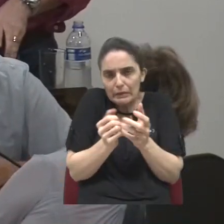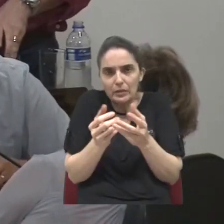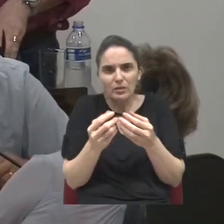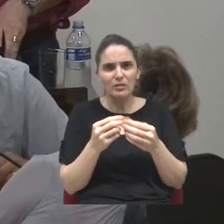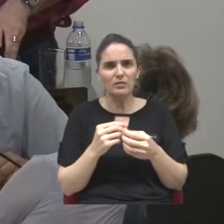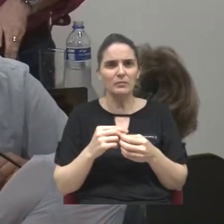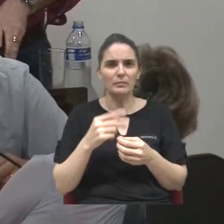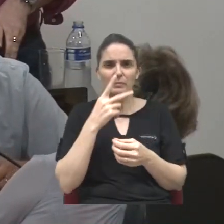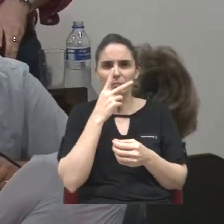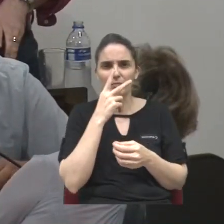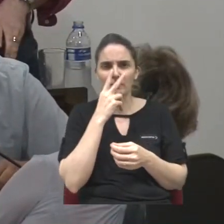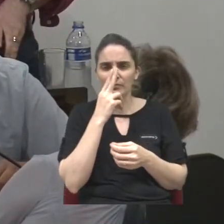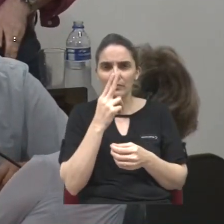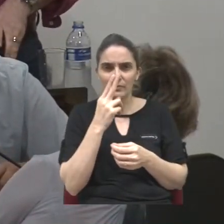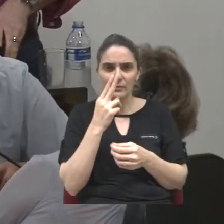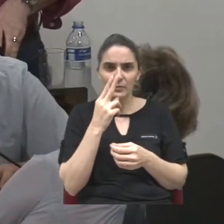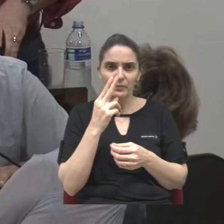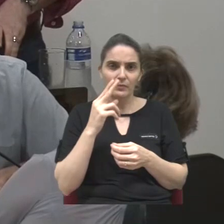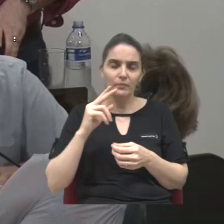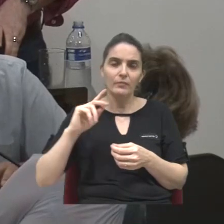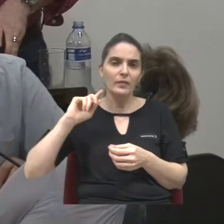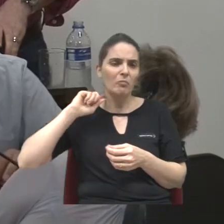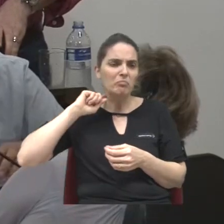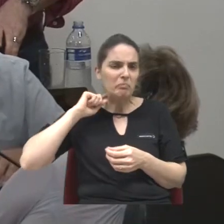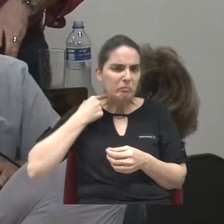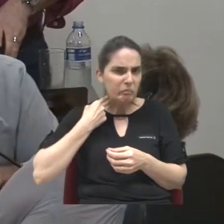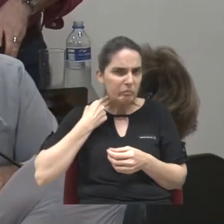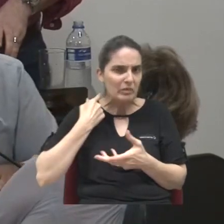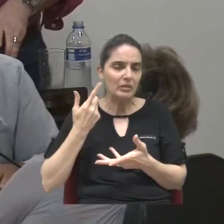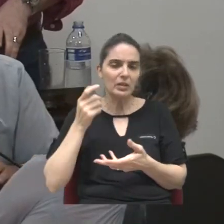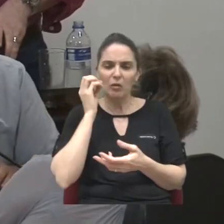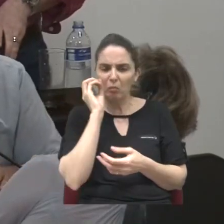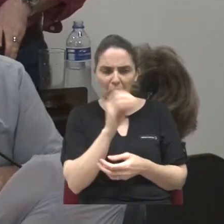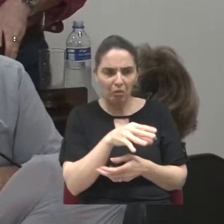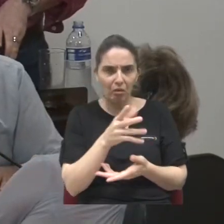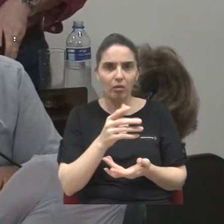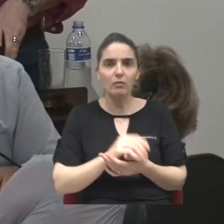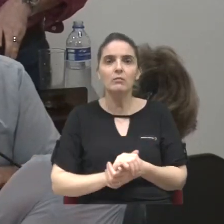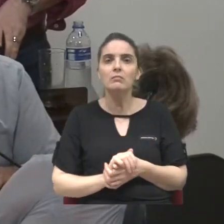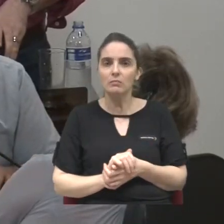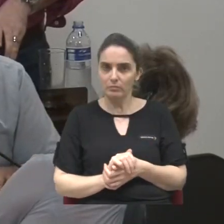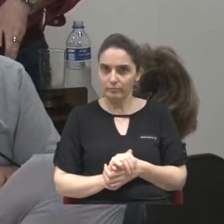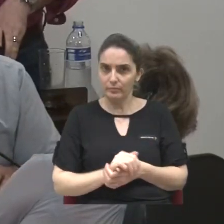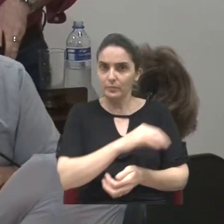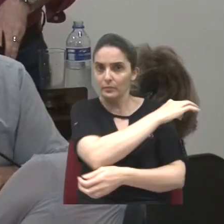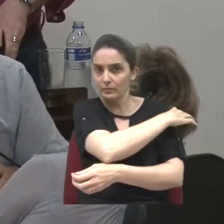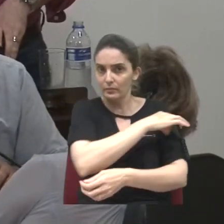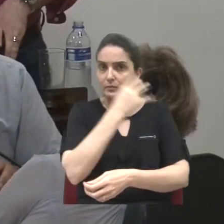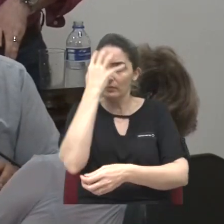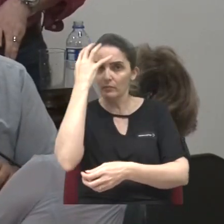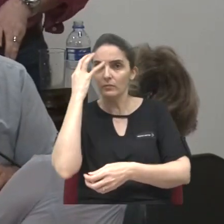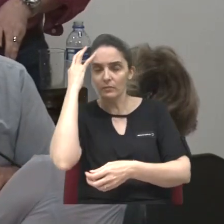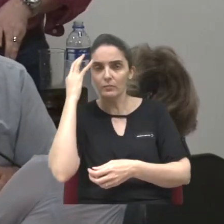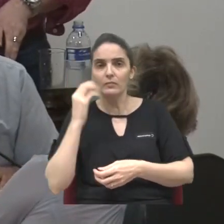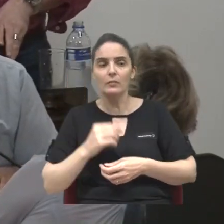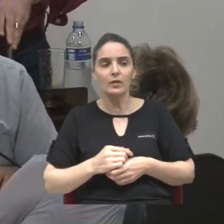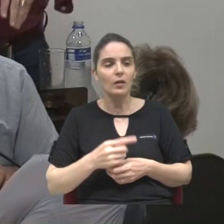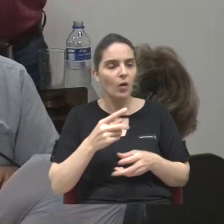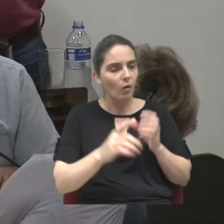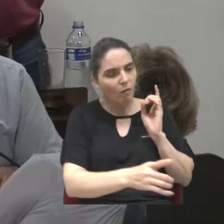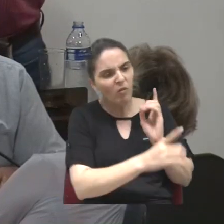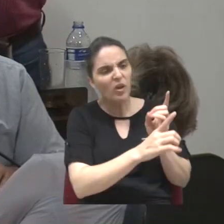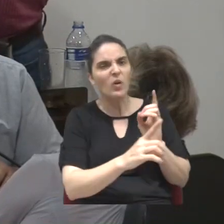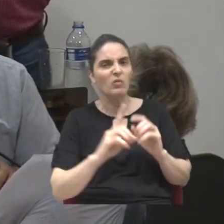Não, um lixo. Quando o prefeito Mário Botion assumiu, eu encontrei lixo lá dentro, sucateado, levando o